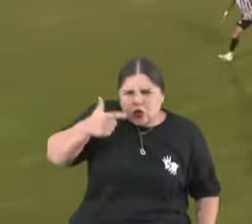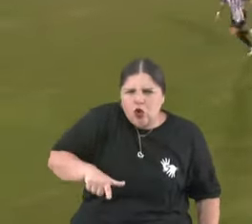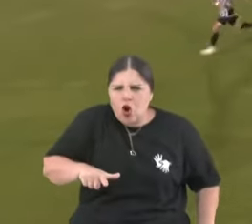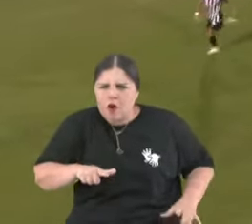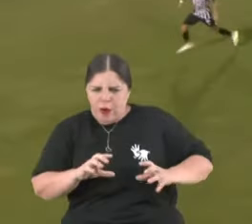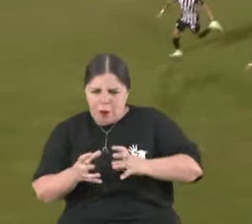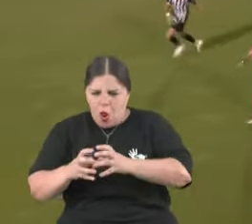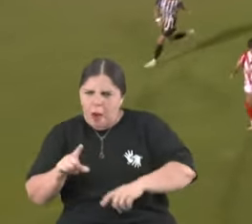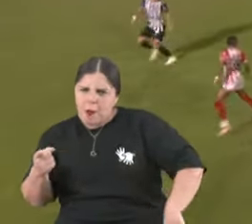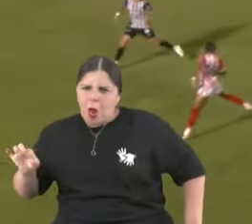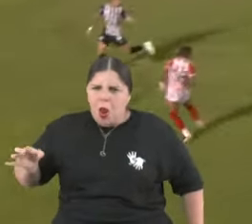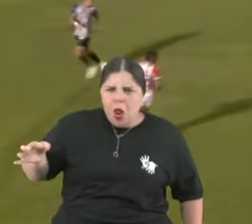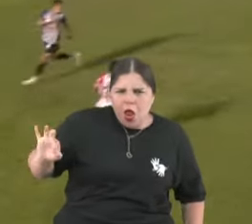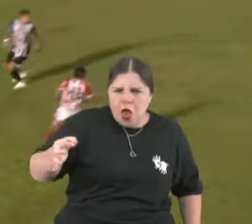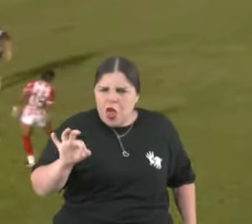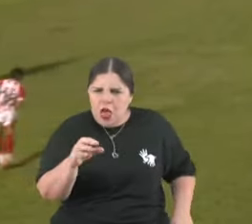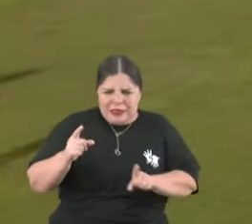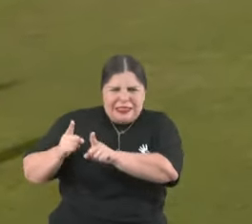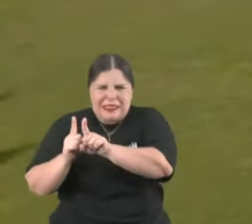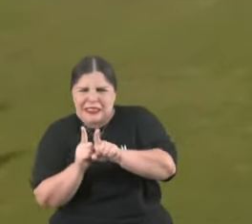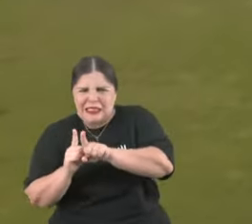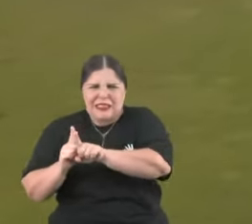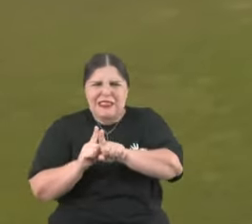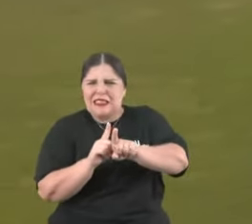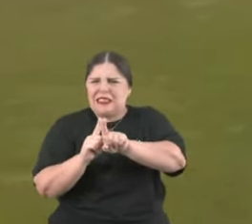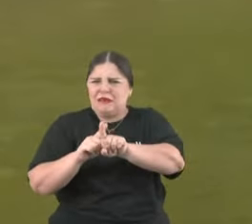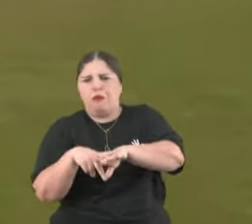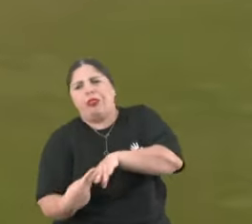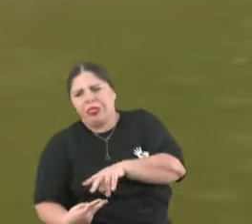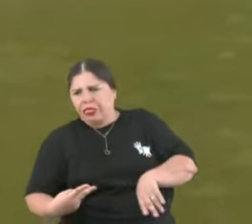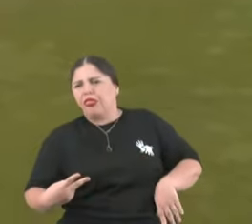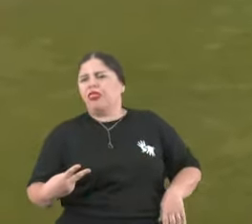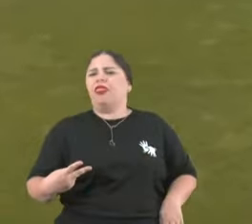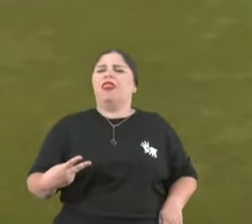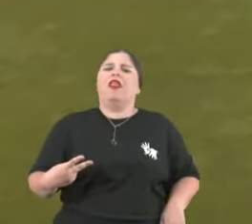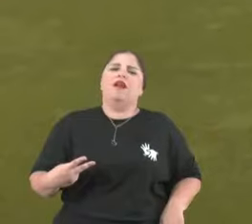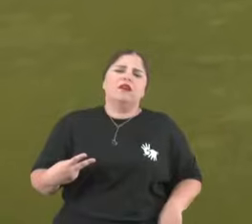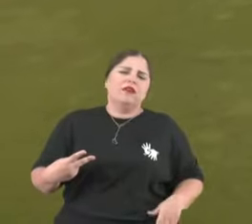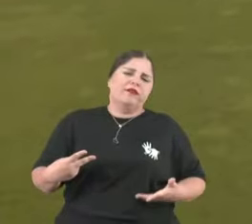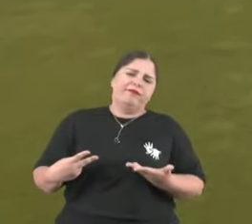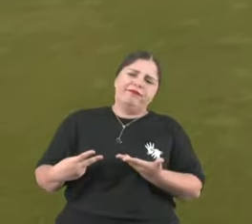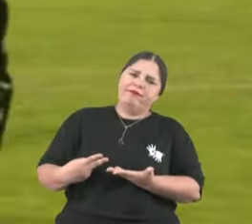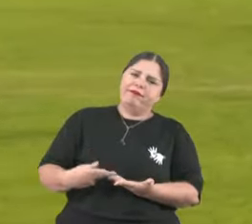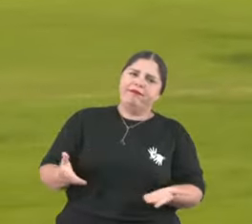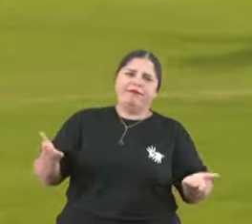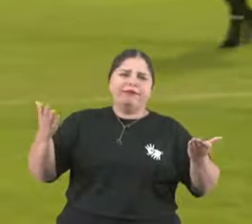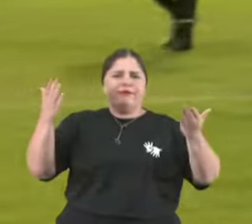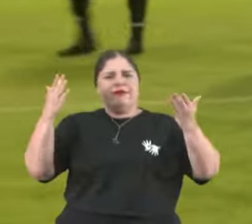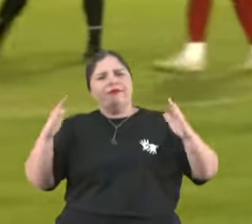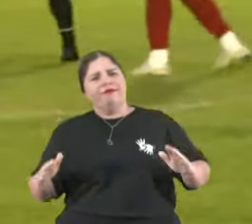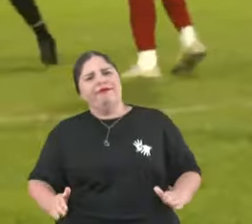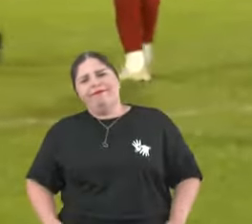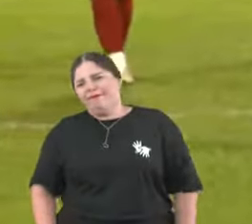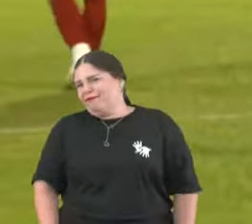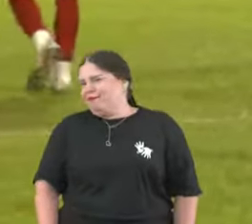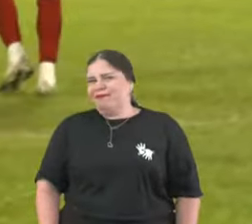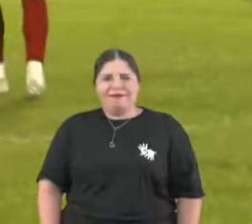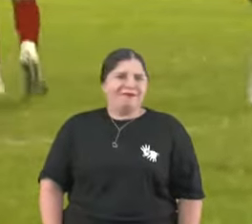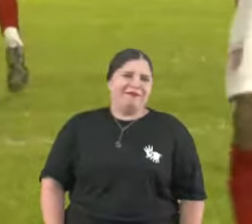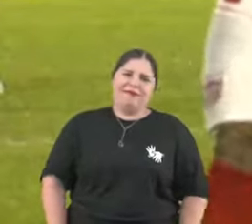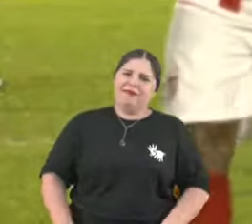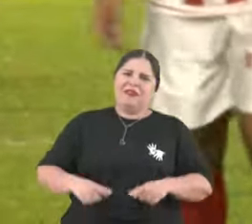fazendo o corte. Ih, Caio! Ah, tá. A galera